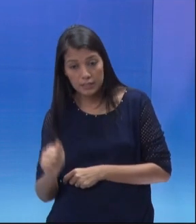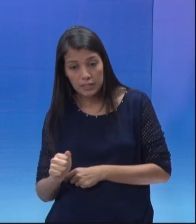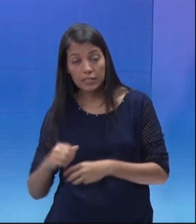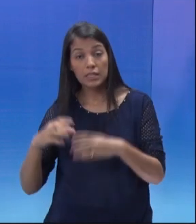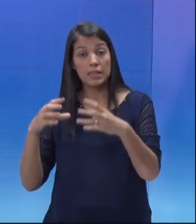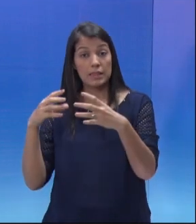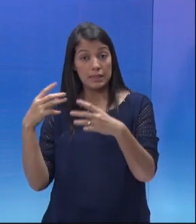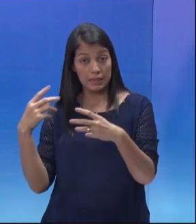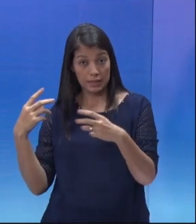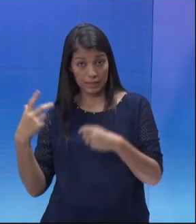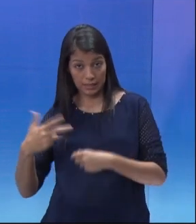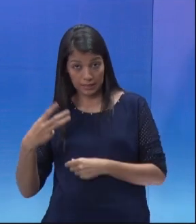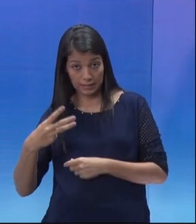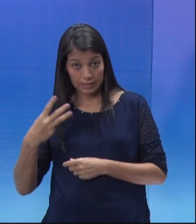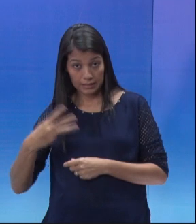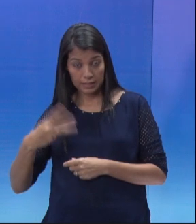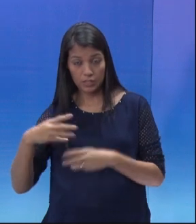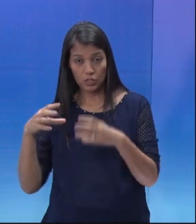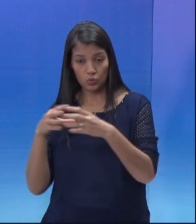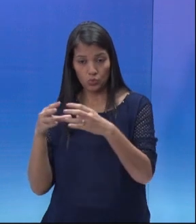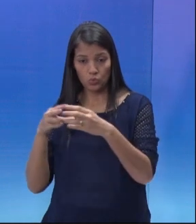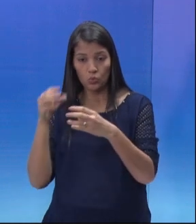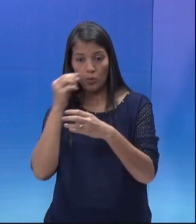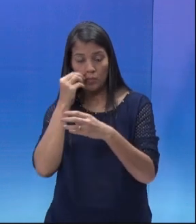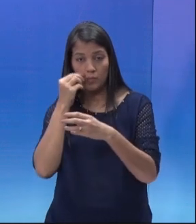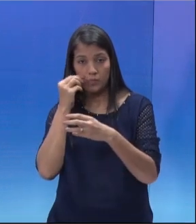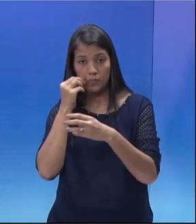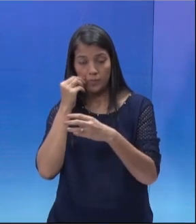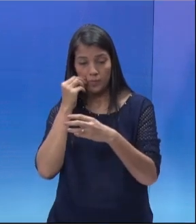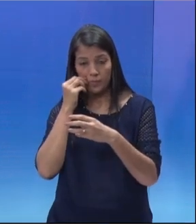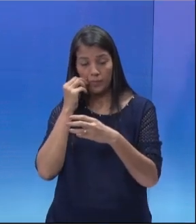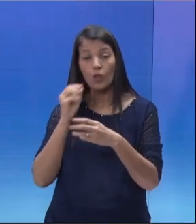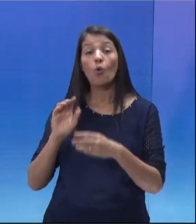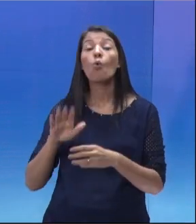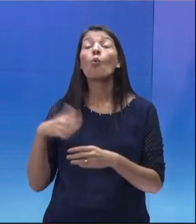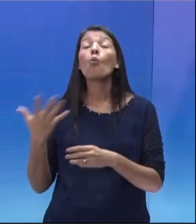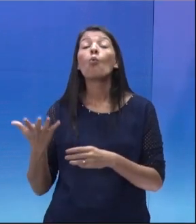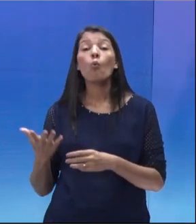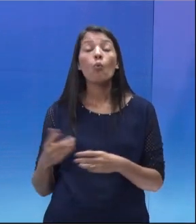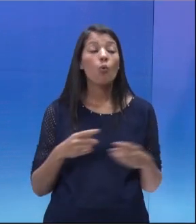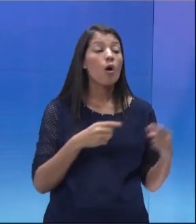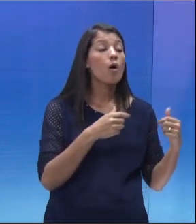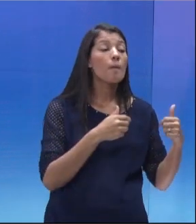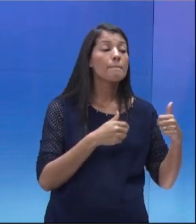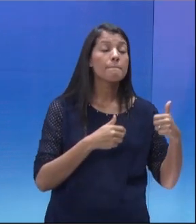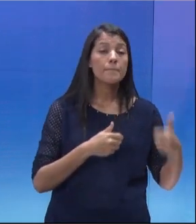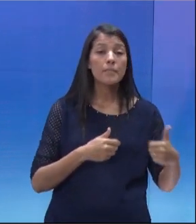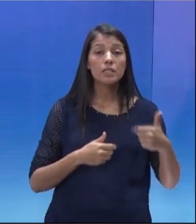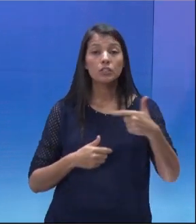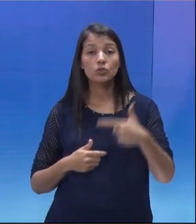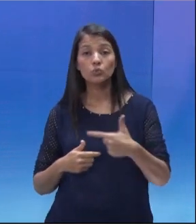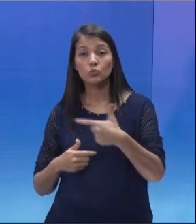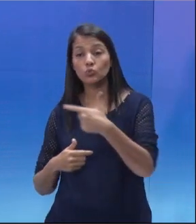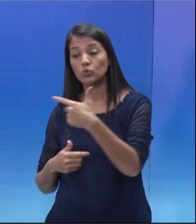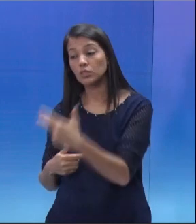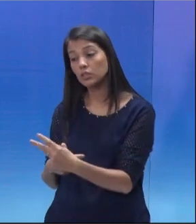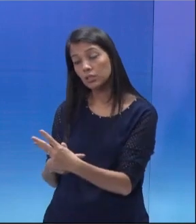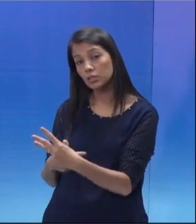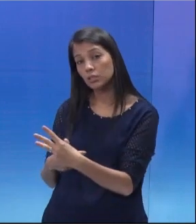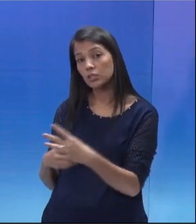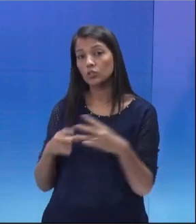gramas. Então, aqui, a gente já vai ter um pequeno problema nas unidades, Porque o DL, a dose letal